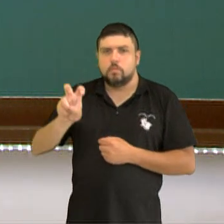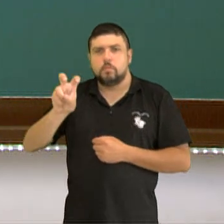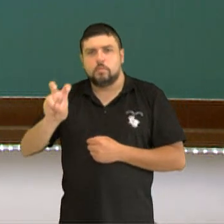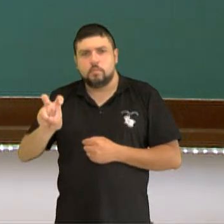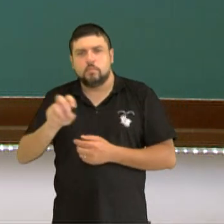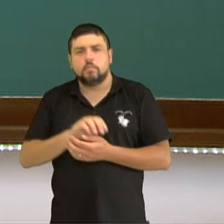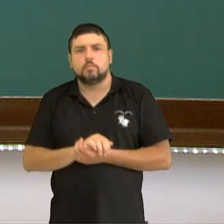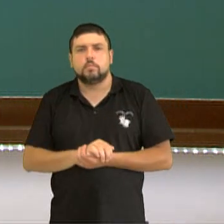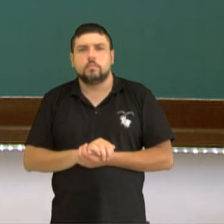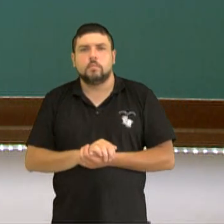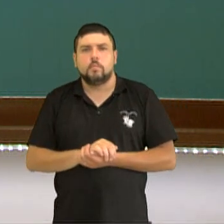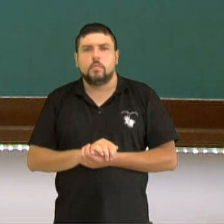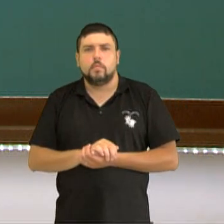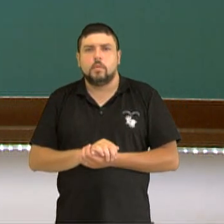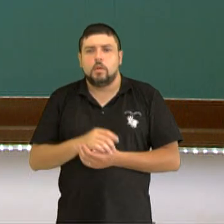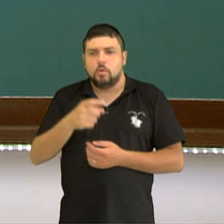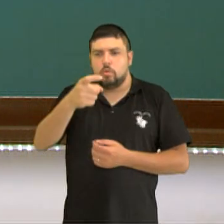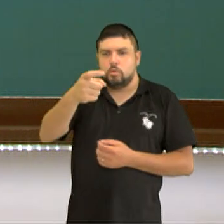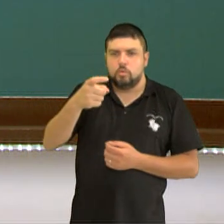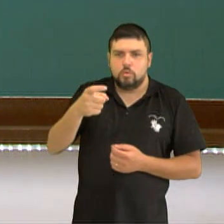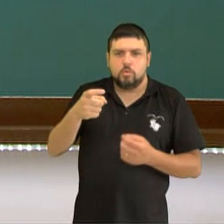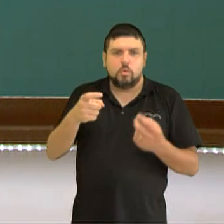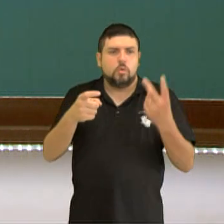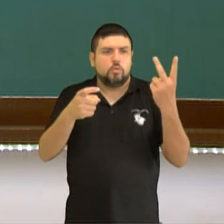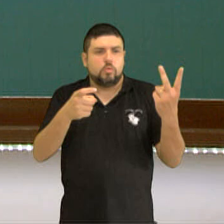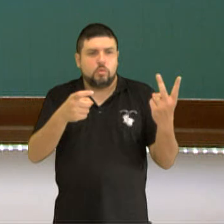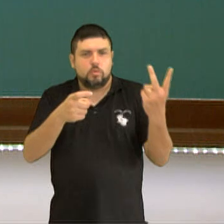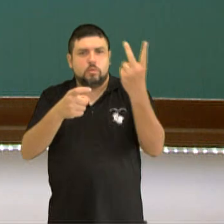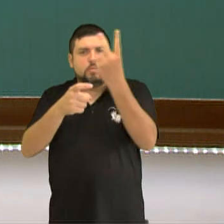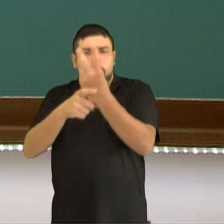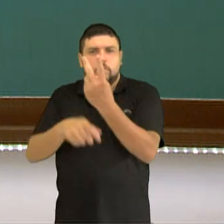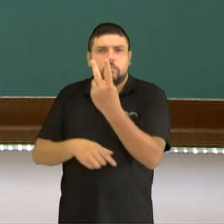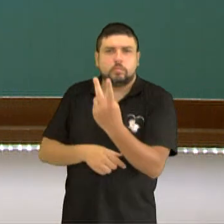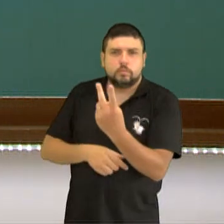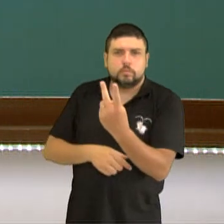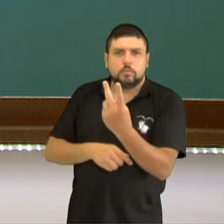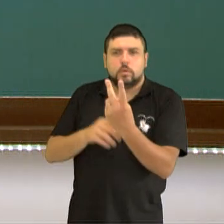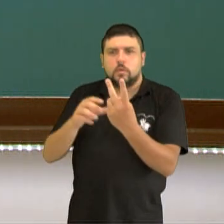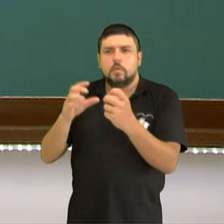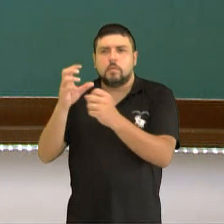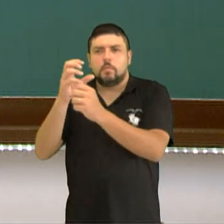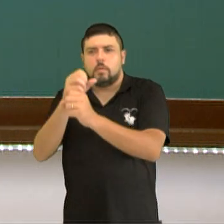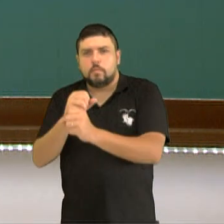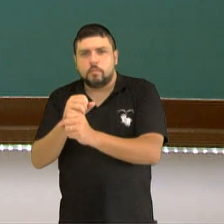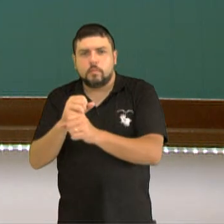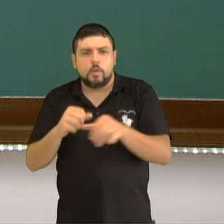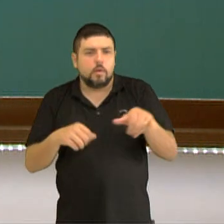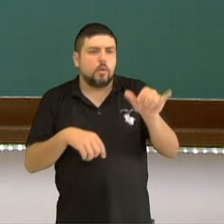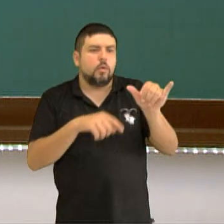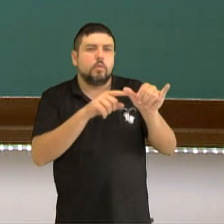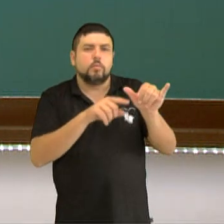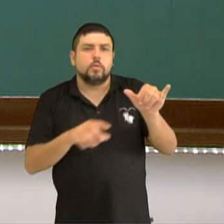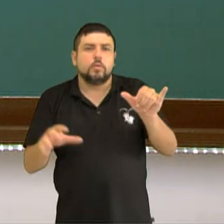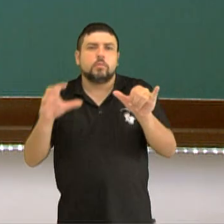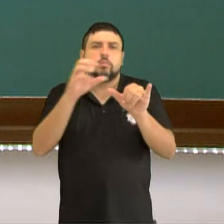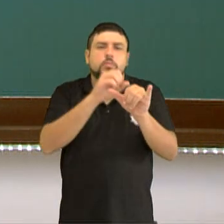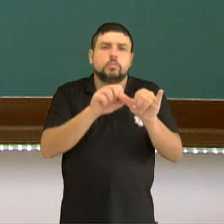lugar do x, com o 5 que foi calculado pela função, tá bom?